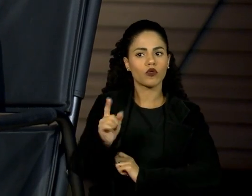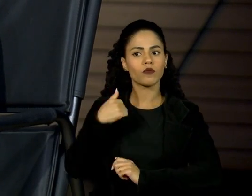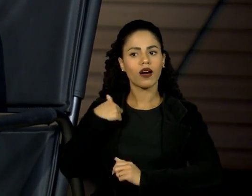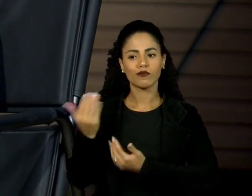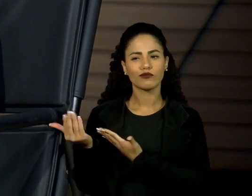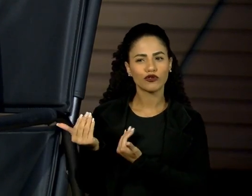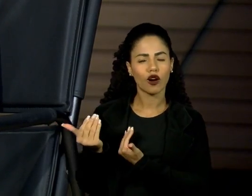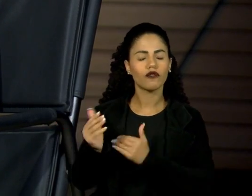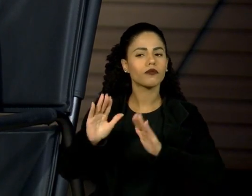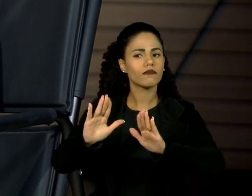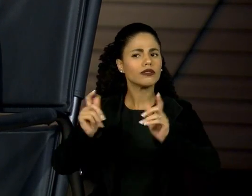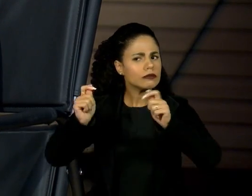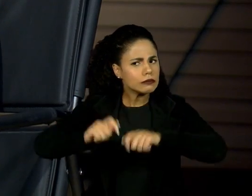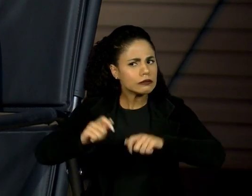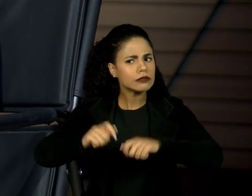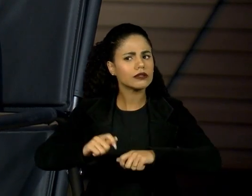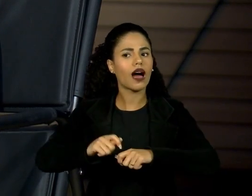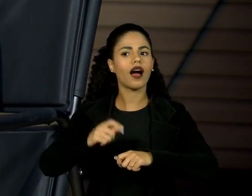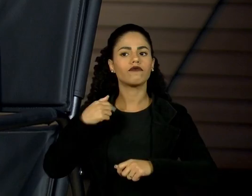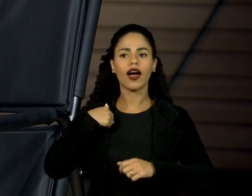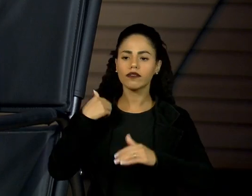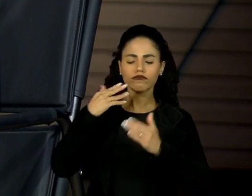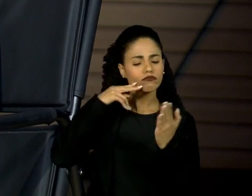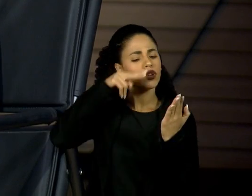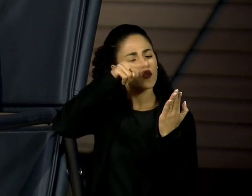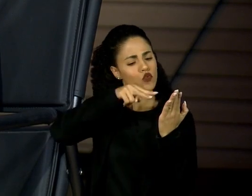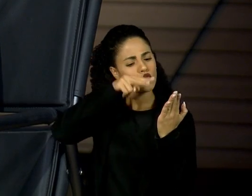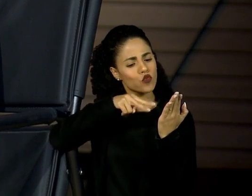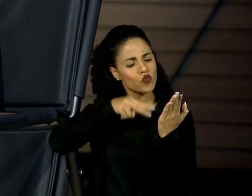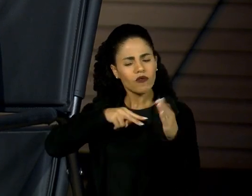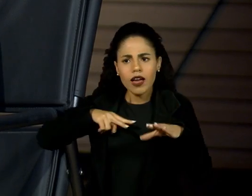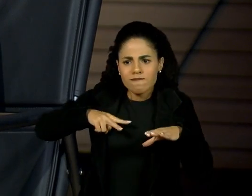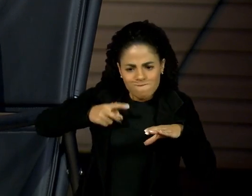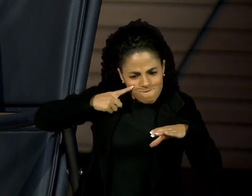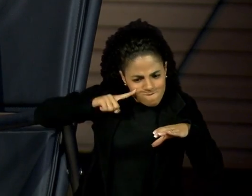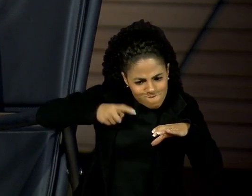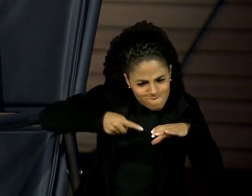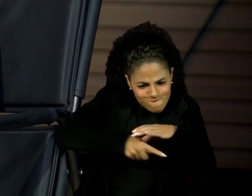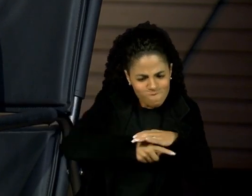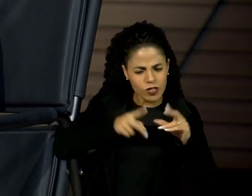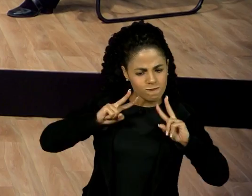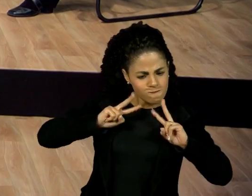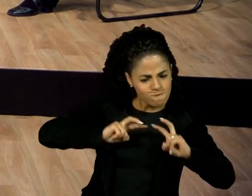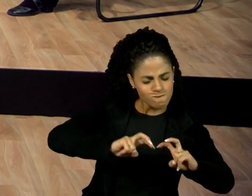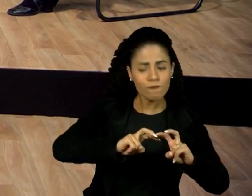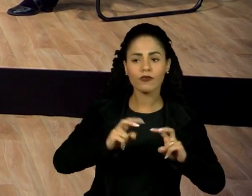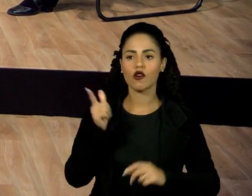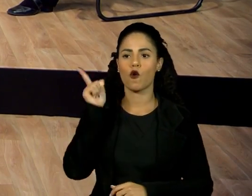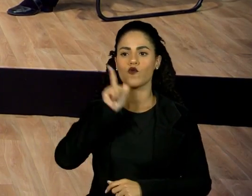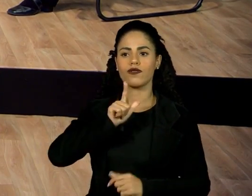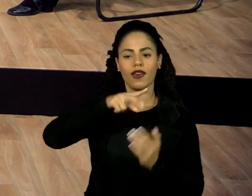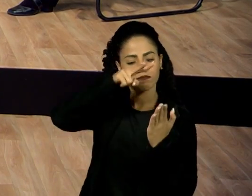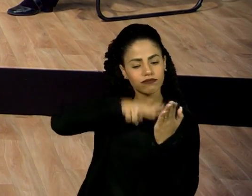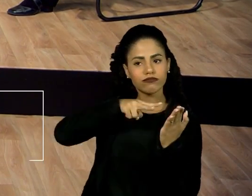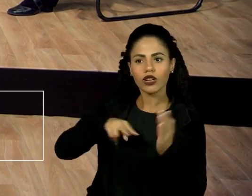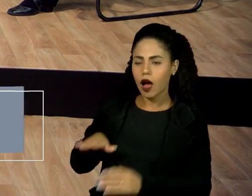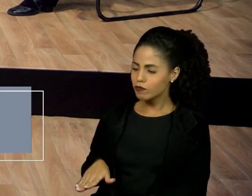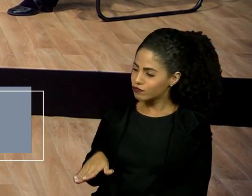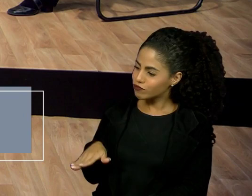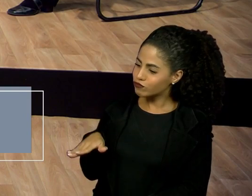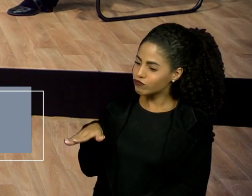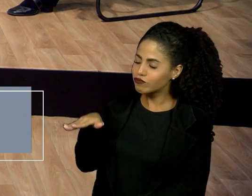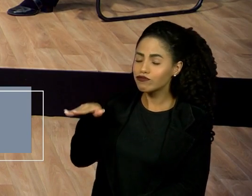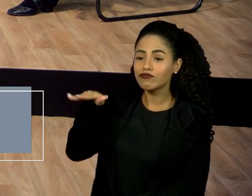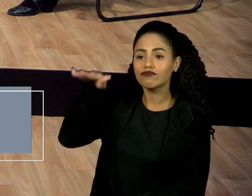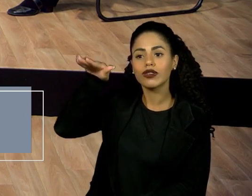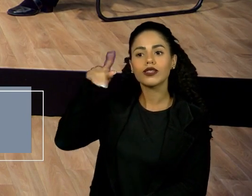jovem, toda essa resistência vai cair a partir da mediação. Então, a importância da leitura desde cedo e da